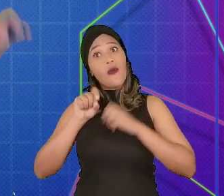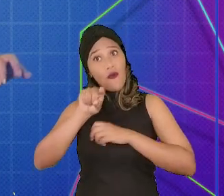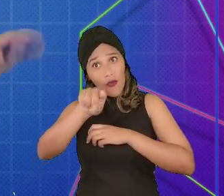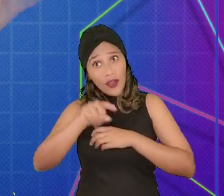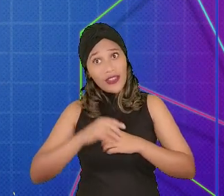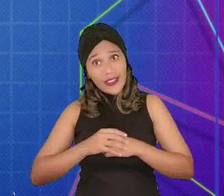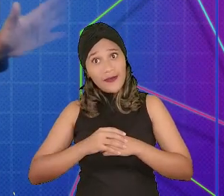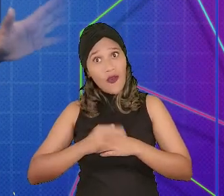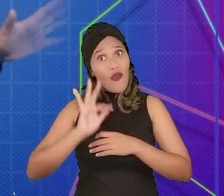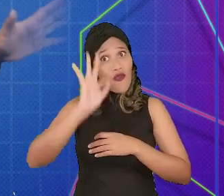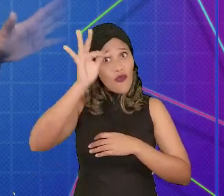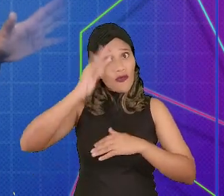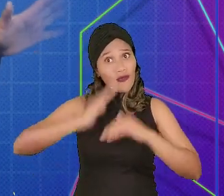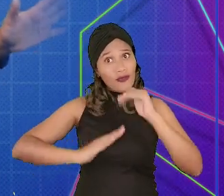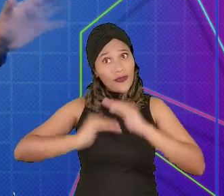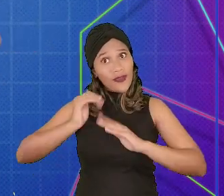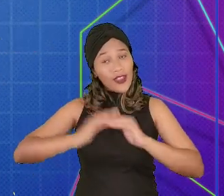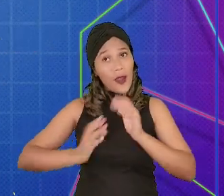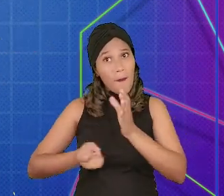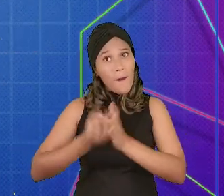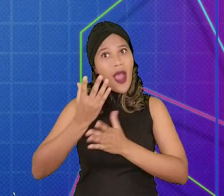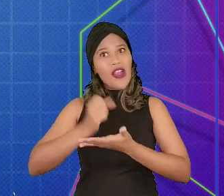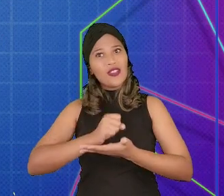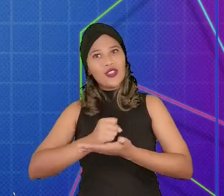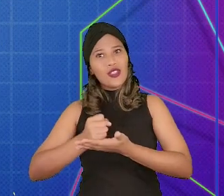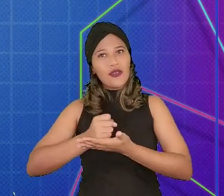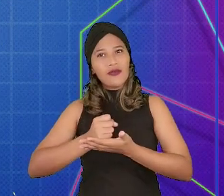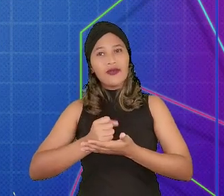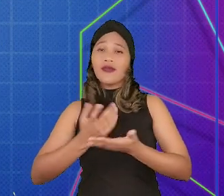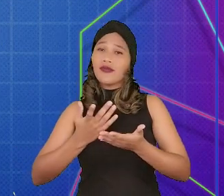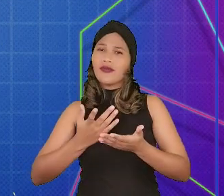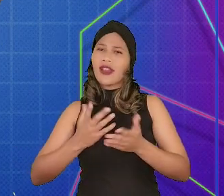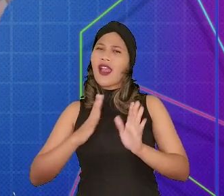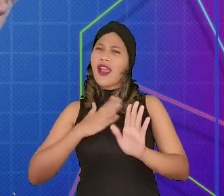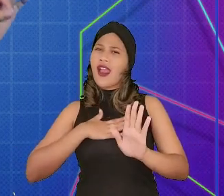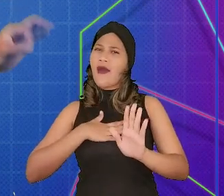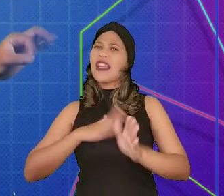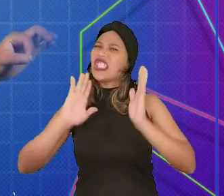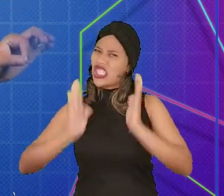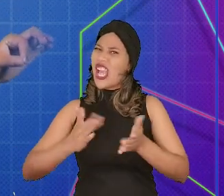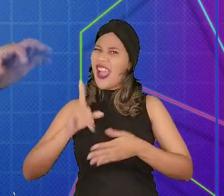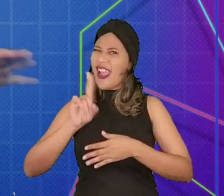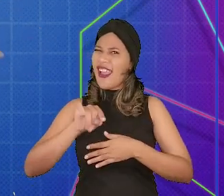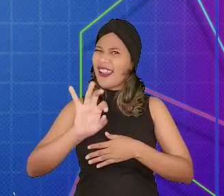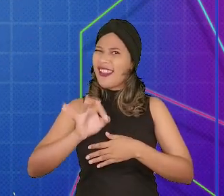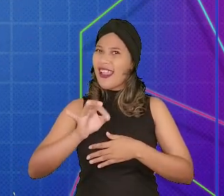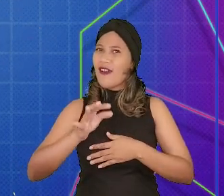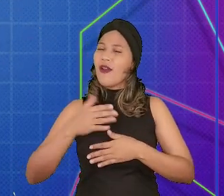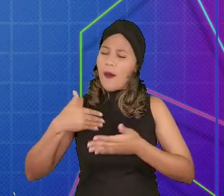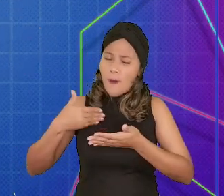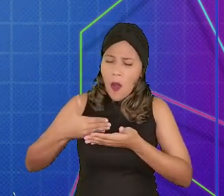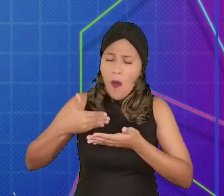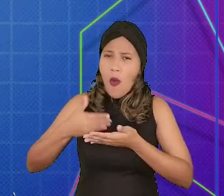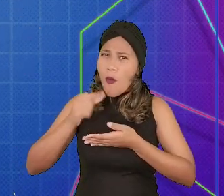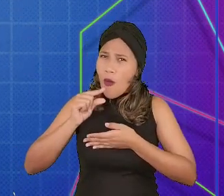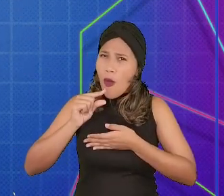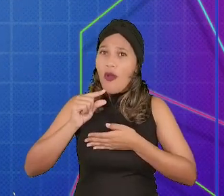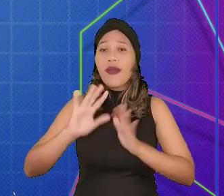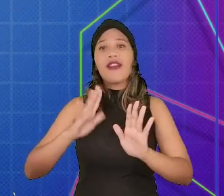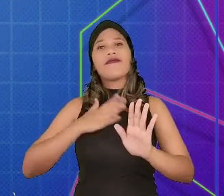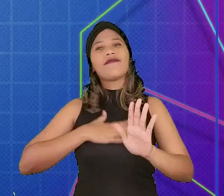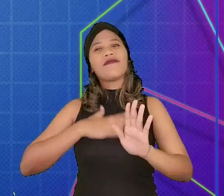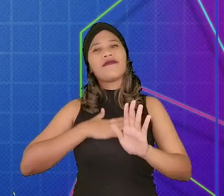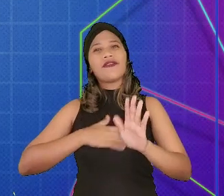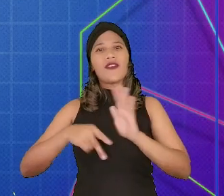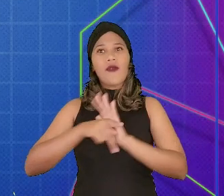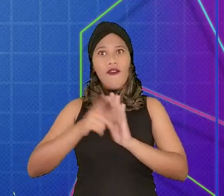futuros criadores de jogos. Melhor dizendo, os que já são criadores de jogos. Falta pouco, pessoal.